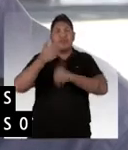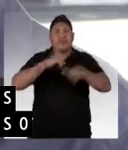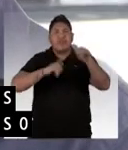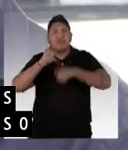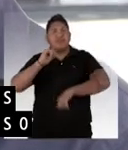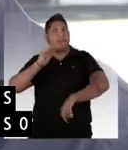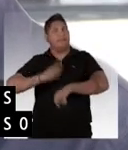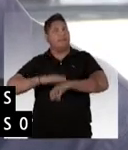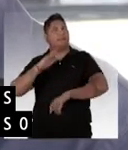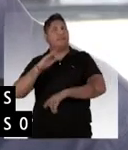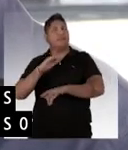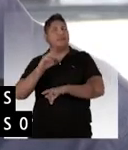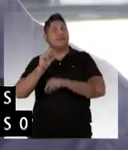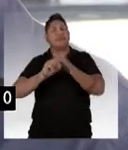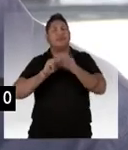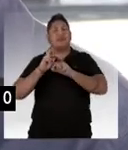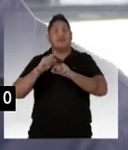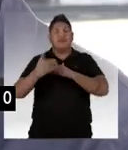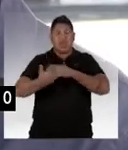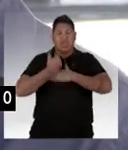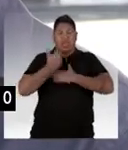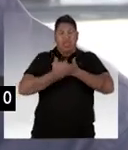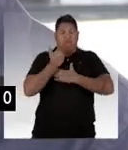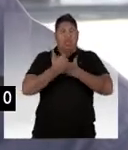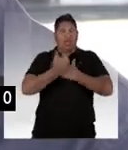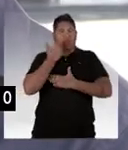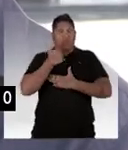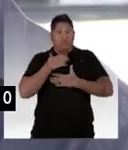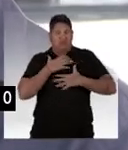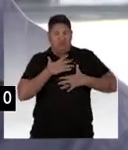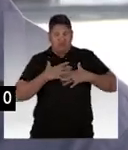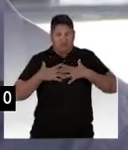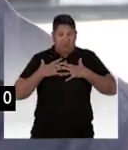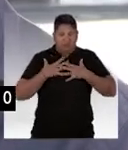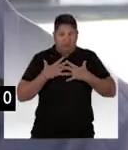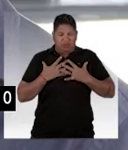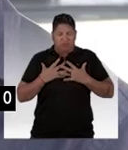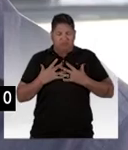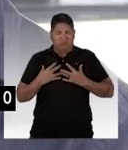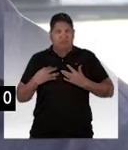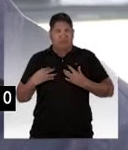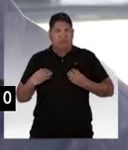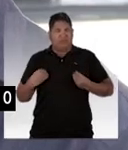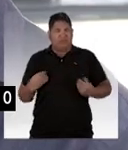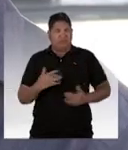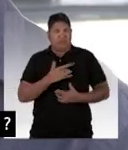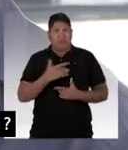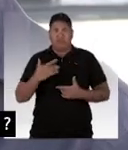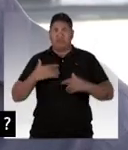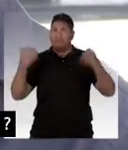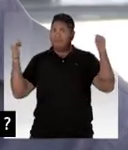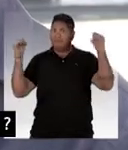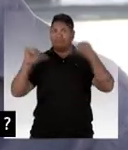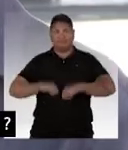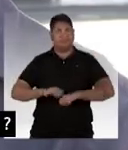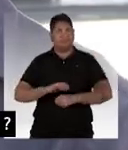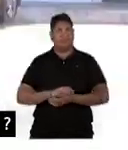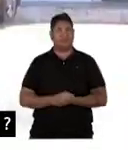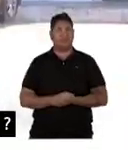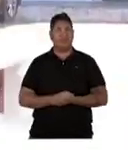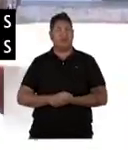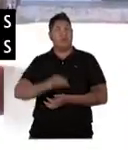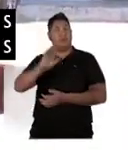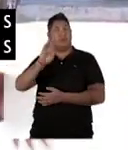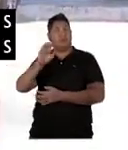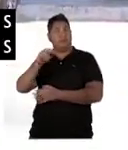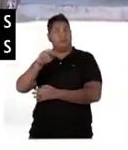outras químicas mais, que isso aí vai acabando com o sistema imunológico, né?